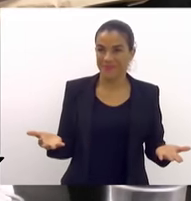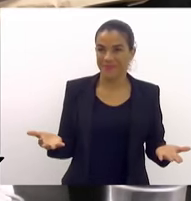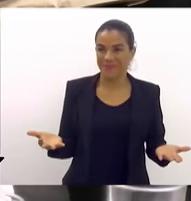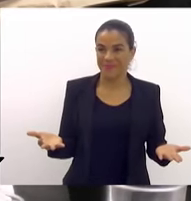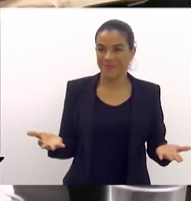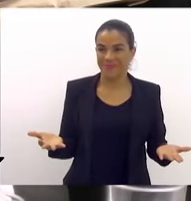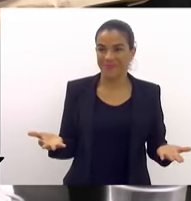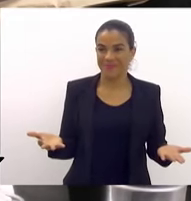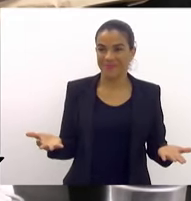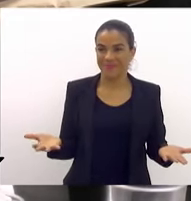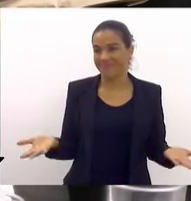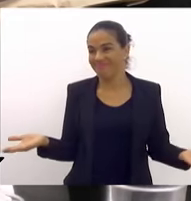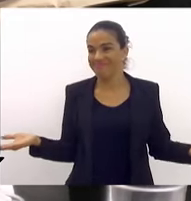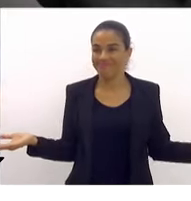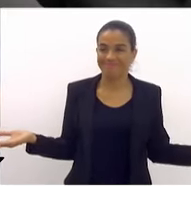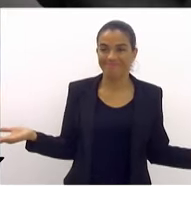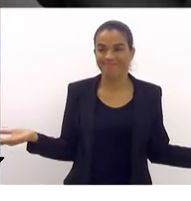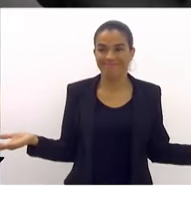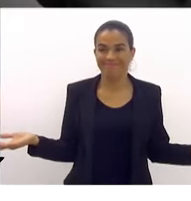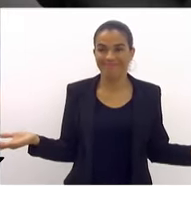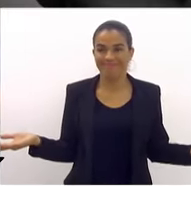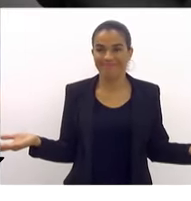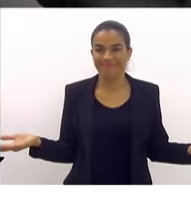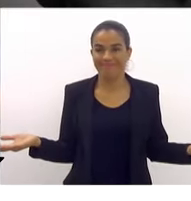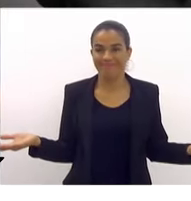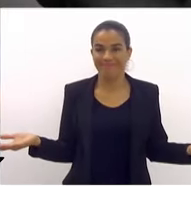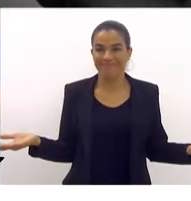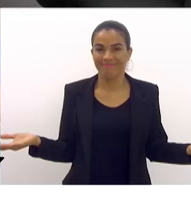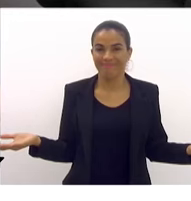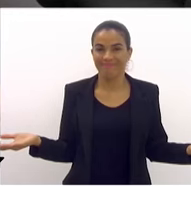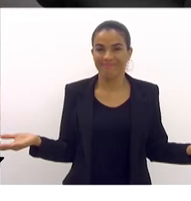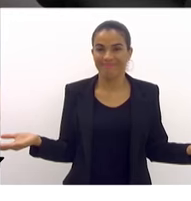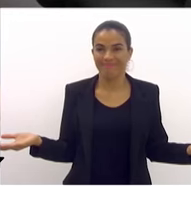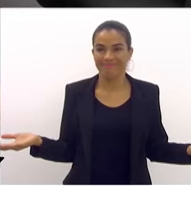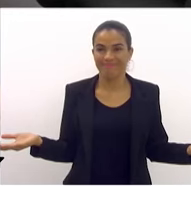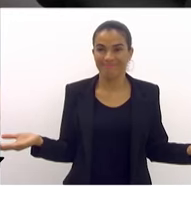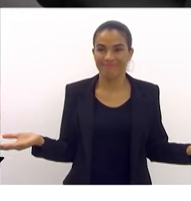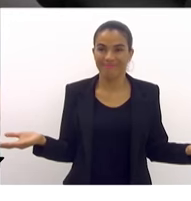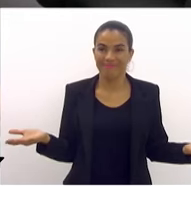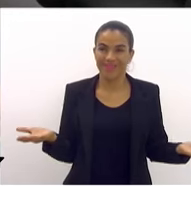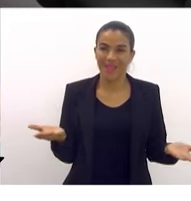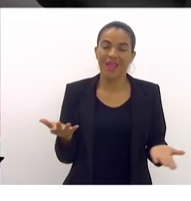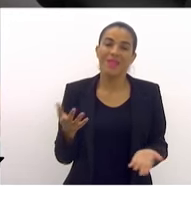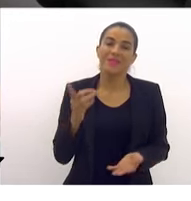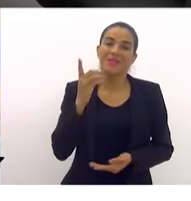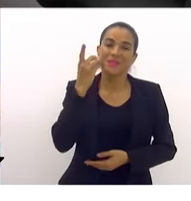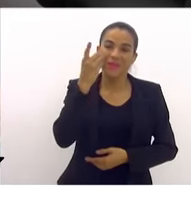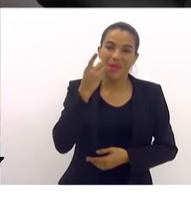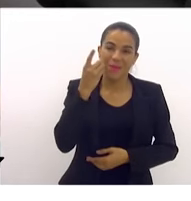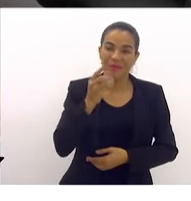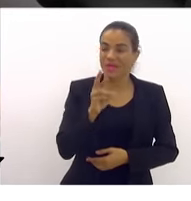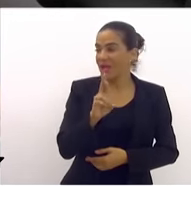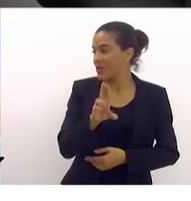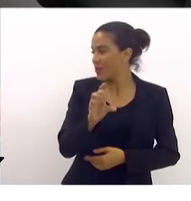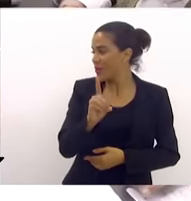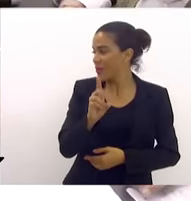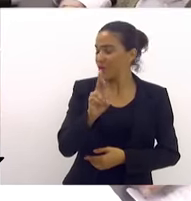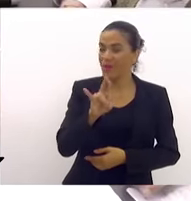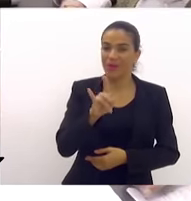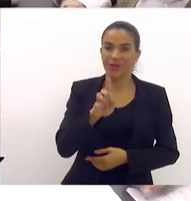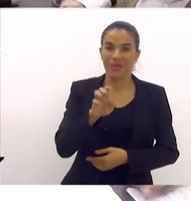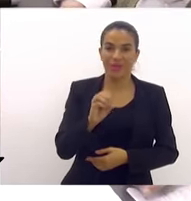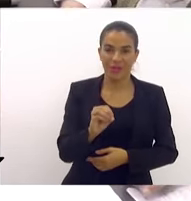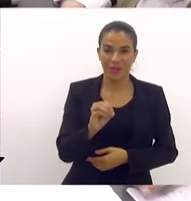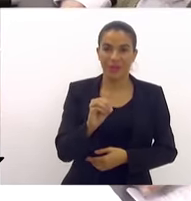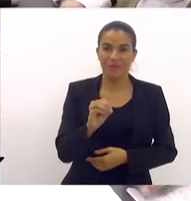É porque, senão, aí, o deputado... Eu estou só discutindo, porque senão o deputado Rodrigo Amorim... Eu imagino que o deputado Valdo Seasa tem